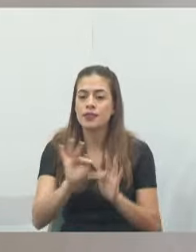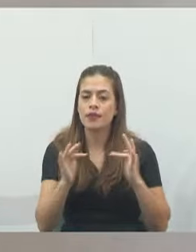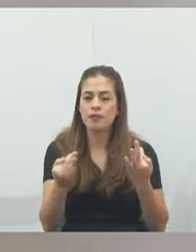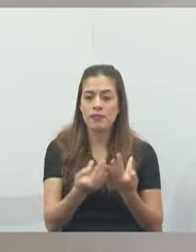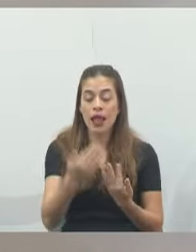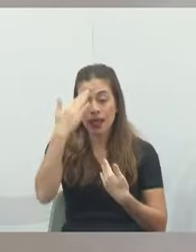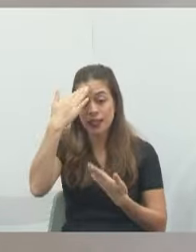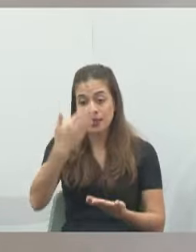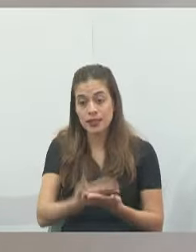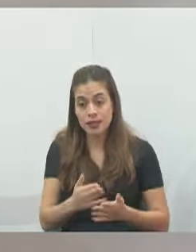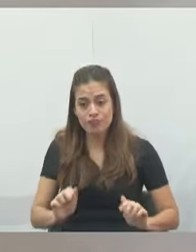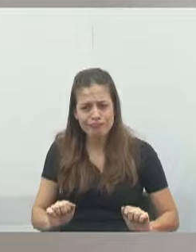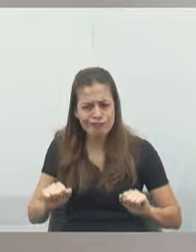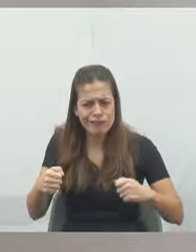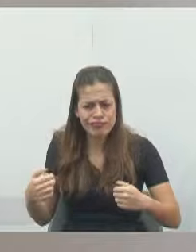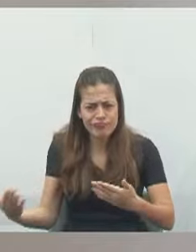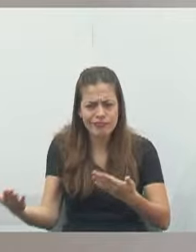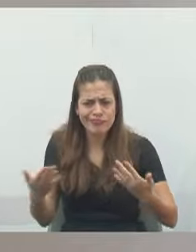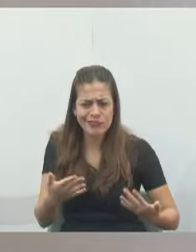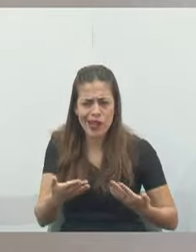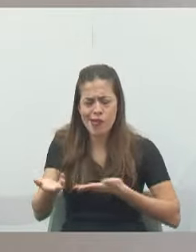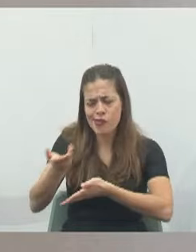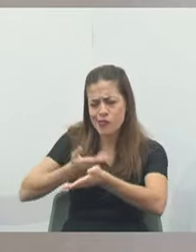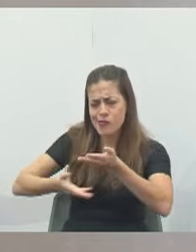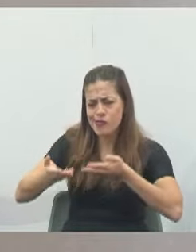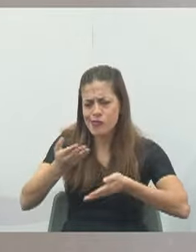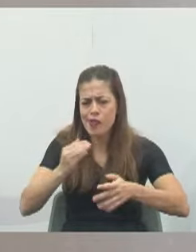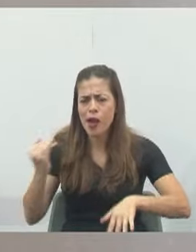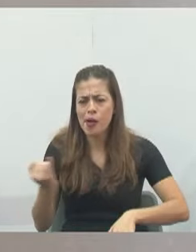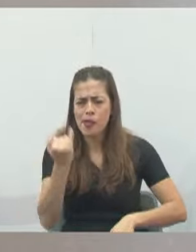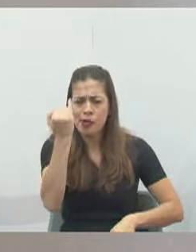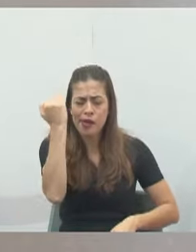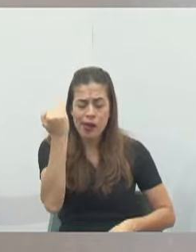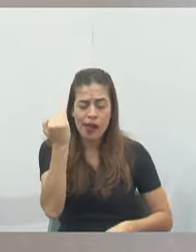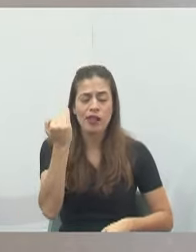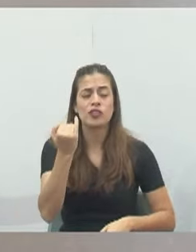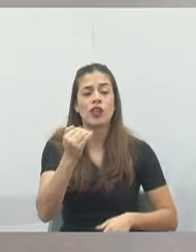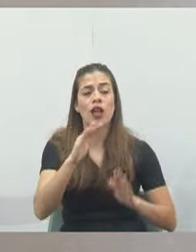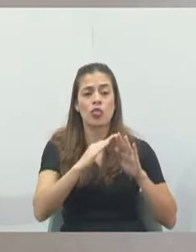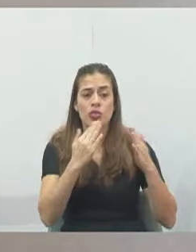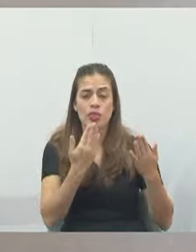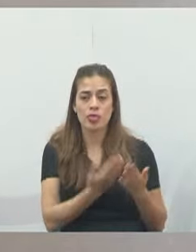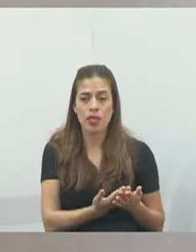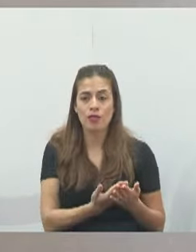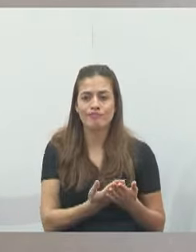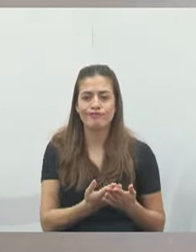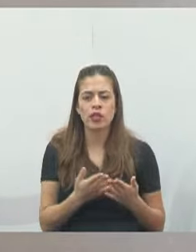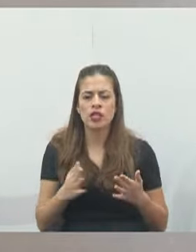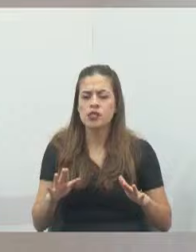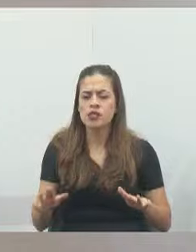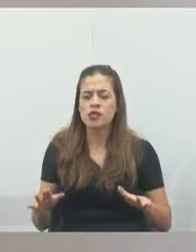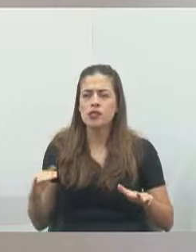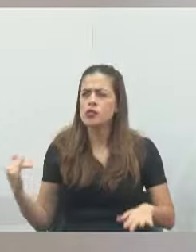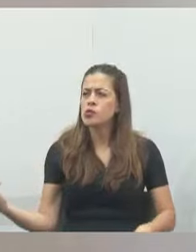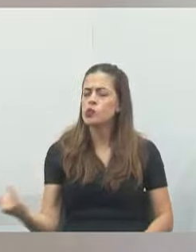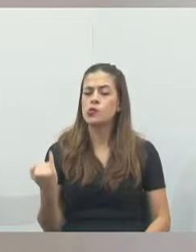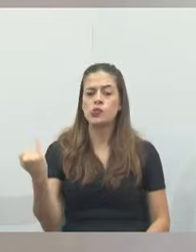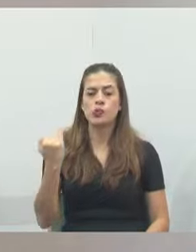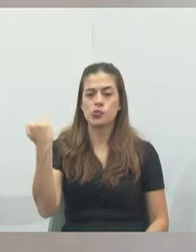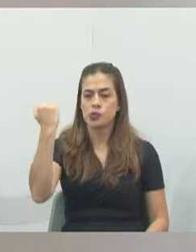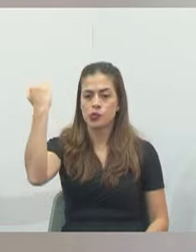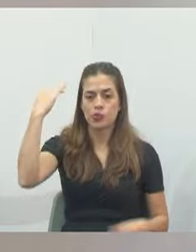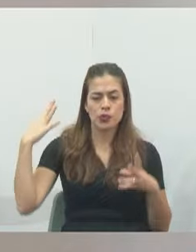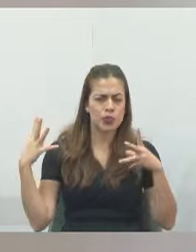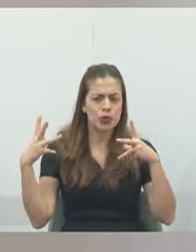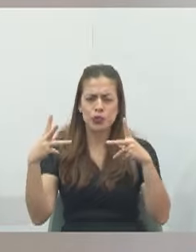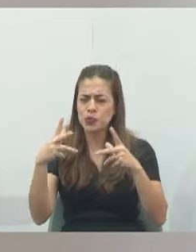potencial, que estão lado a lado, se importando com a educação, né? Que eu acho que é algo de suma importância para todos